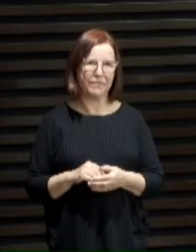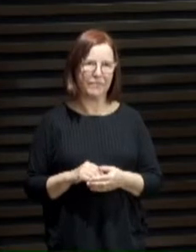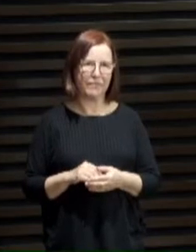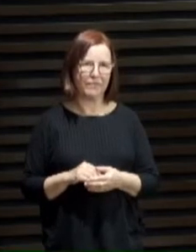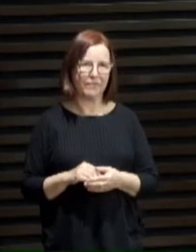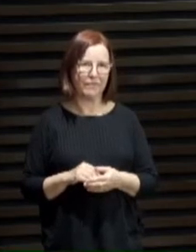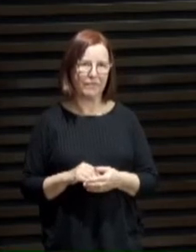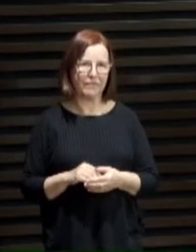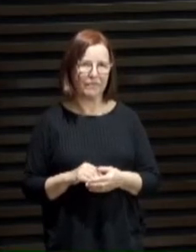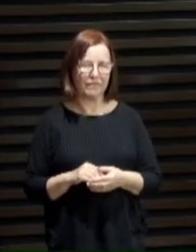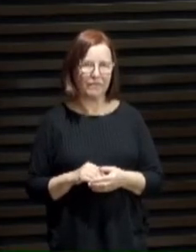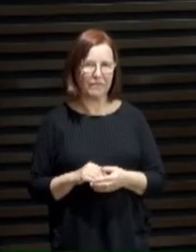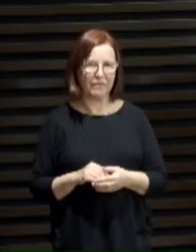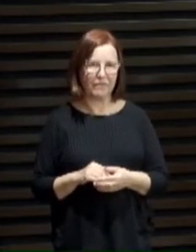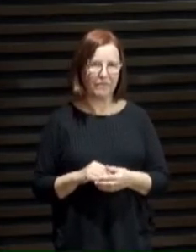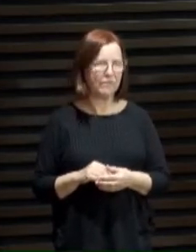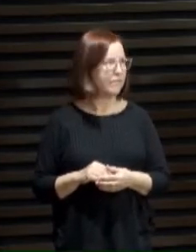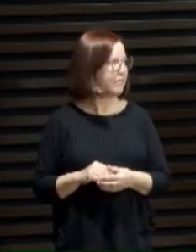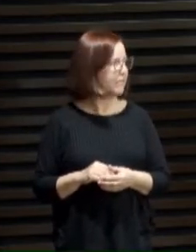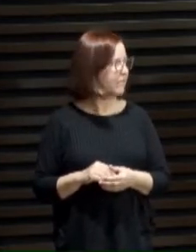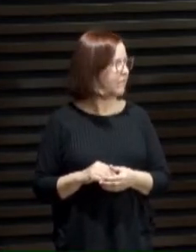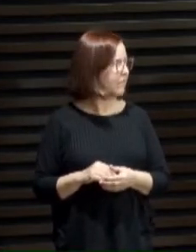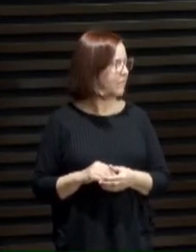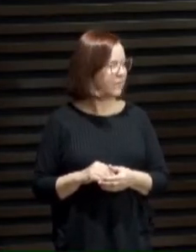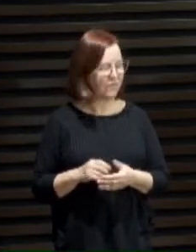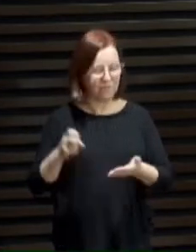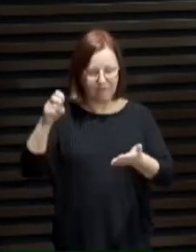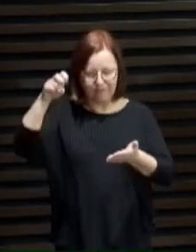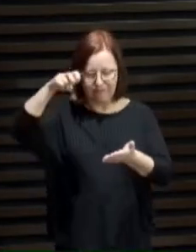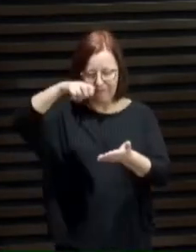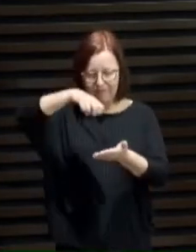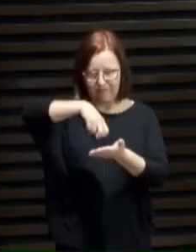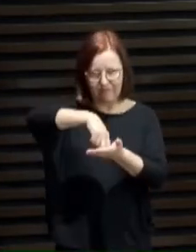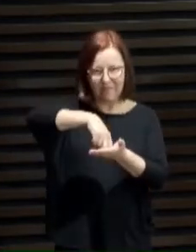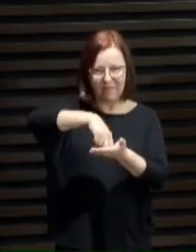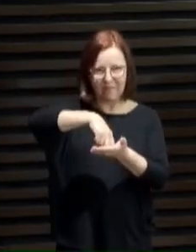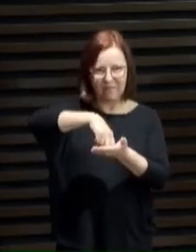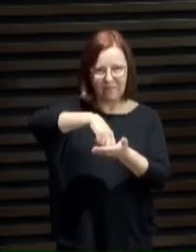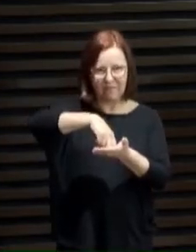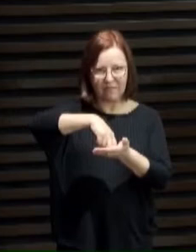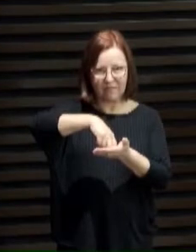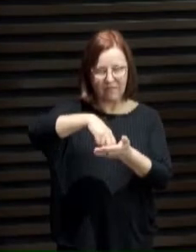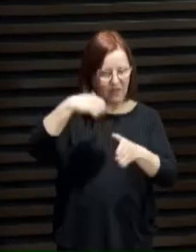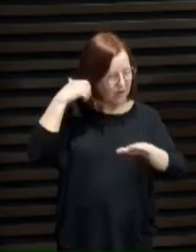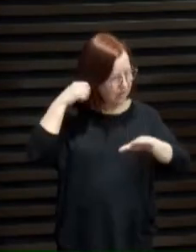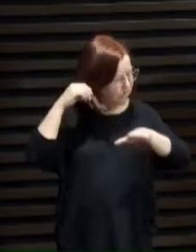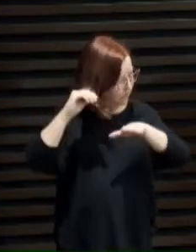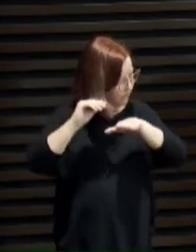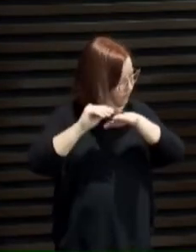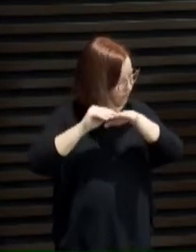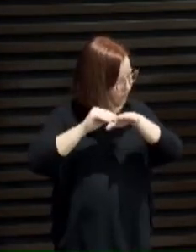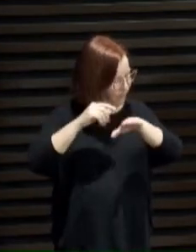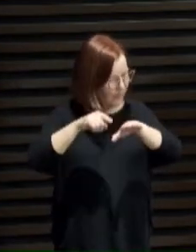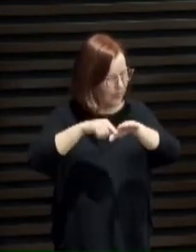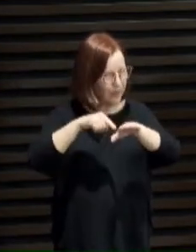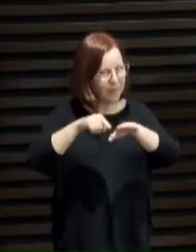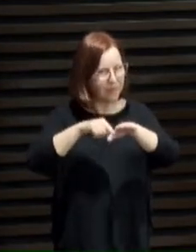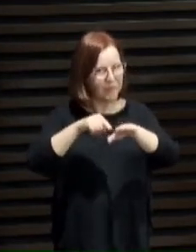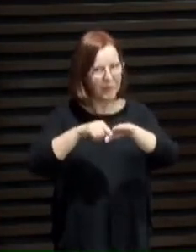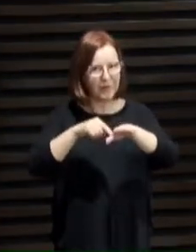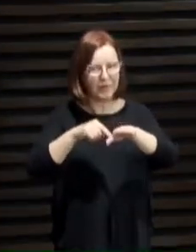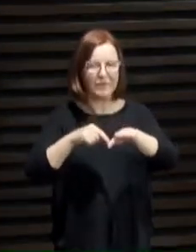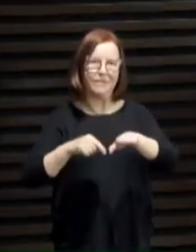se ajoelhar. Ele está de joelhos, enxugando os pés de Jesus com seus próprios